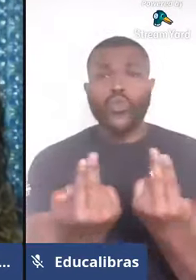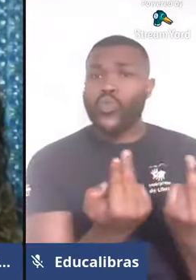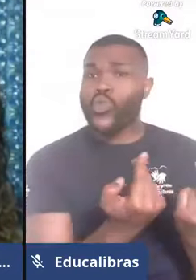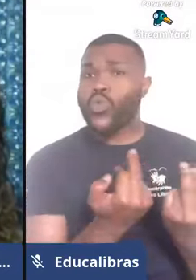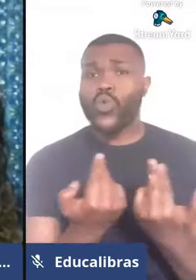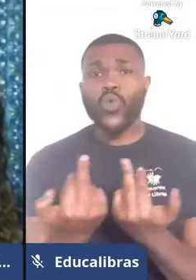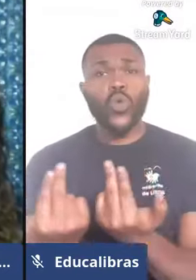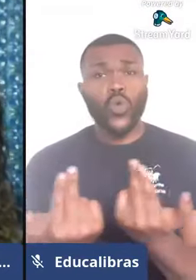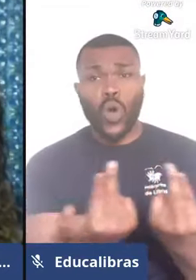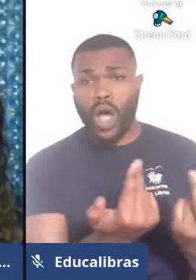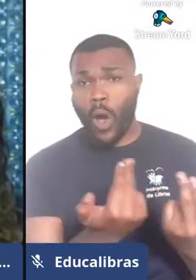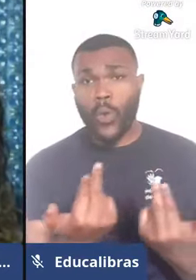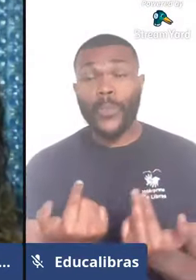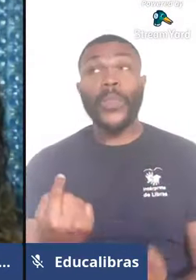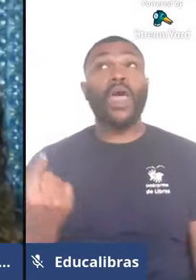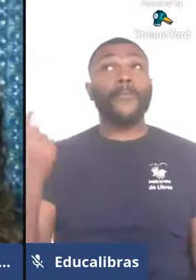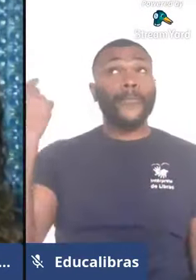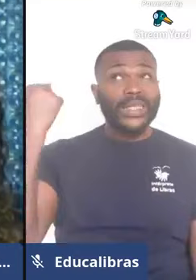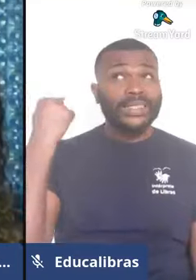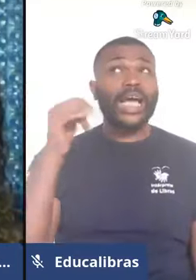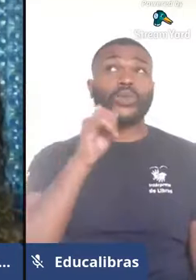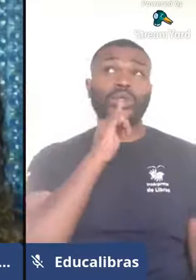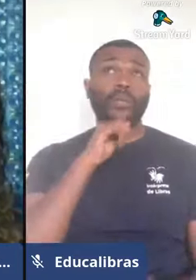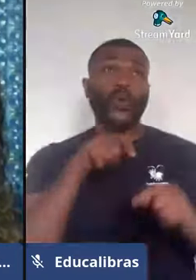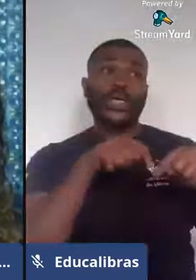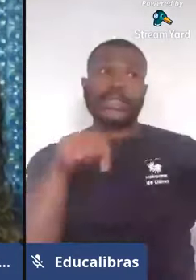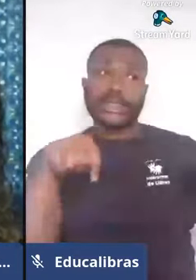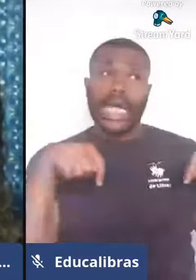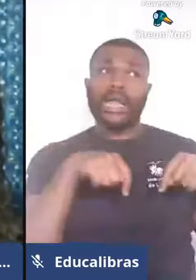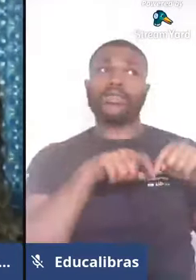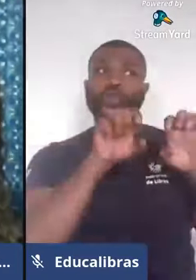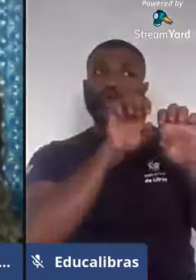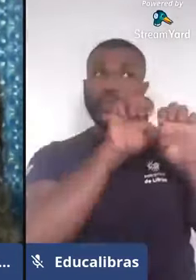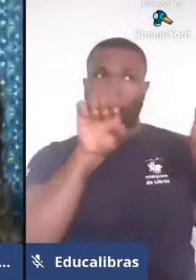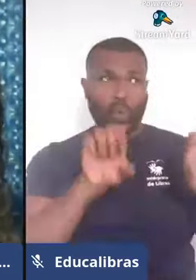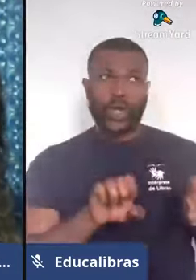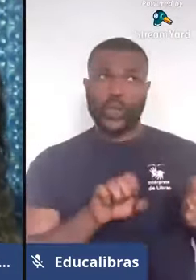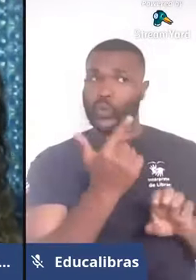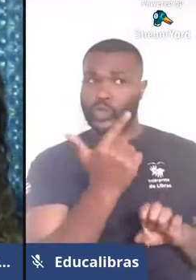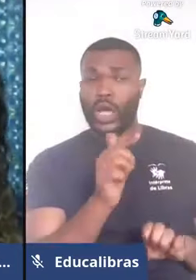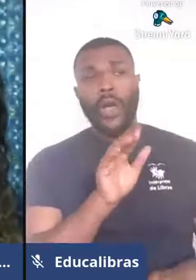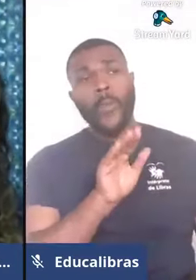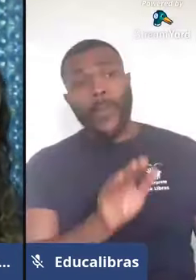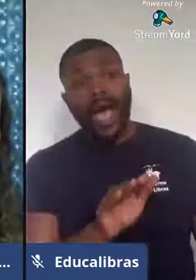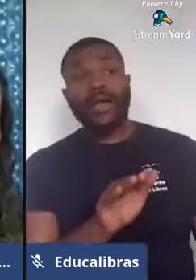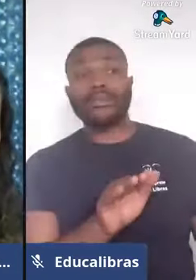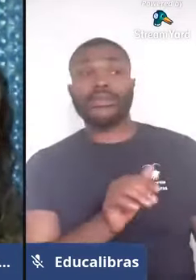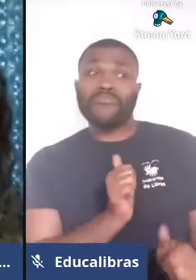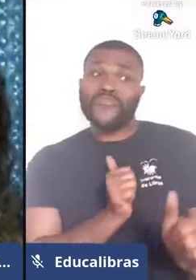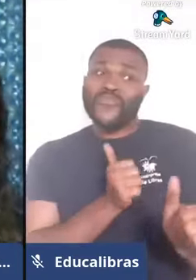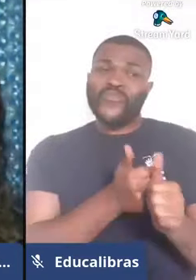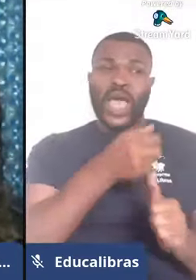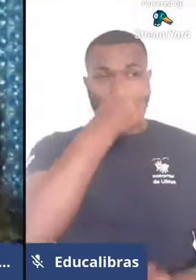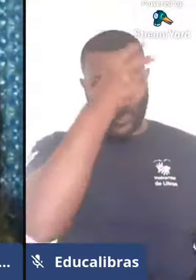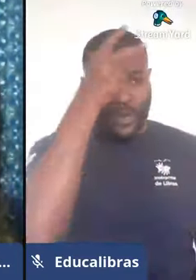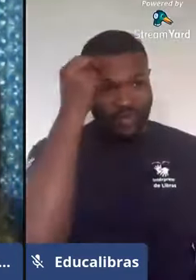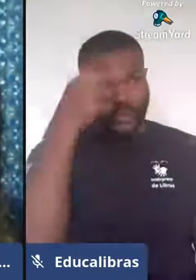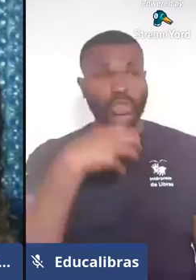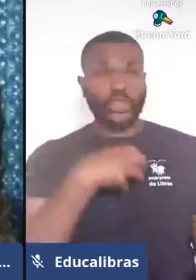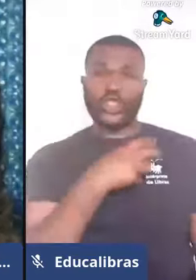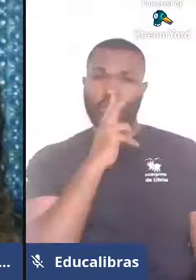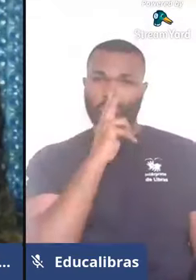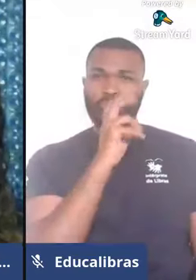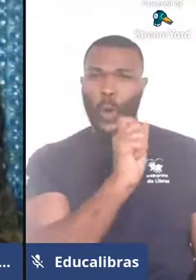falta de estrutura, ainda assim, era ter uma força que a gente não teria se não estivesse nesse espaço, e eu achei que foi uma escolha muito